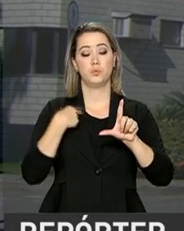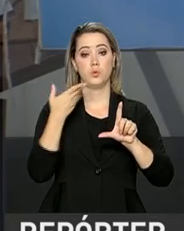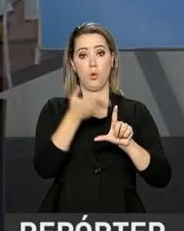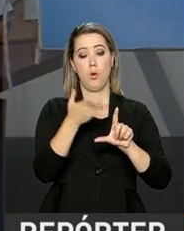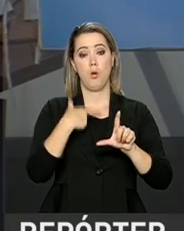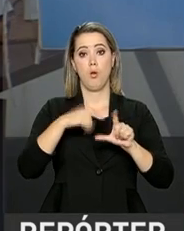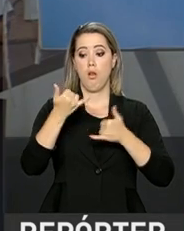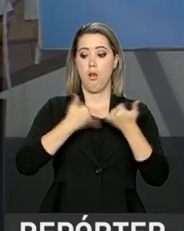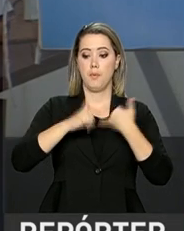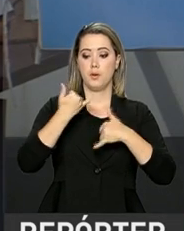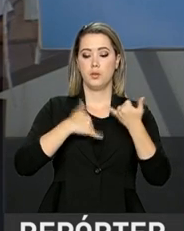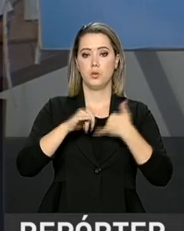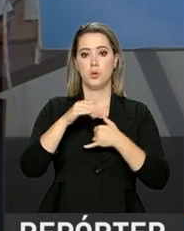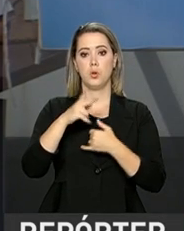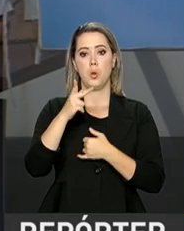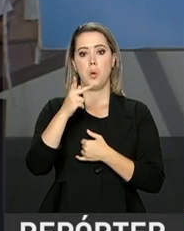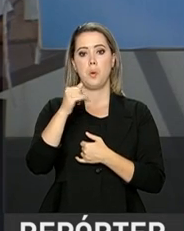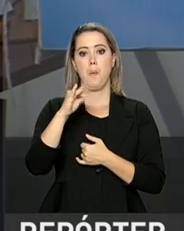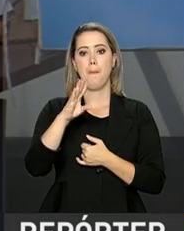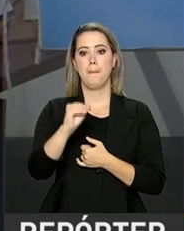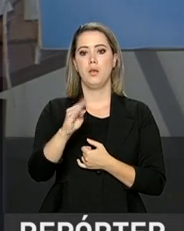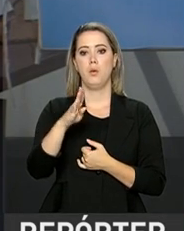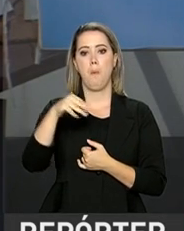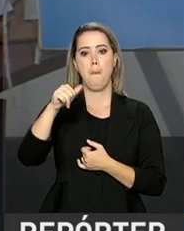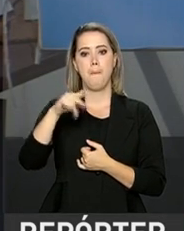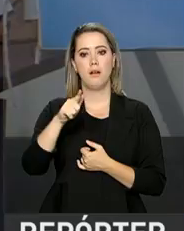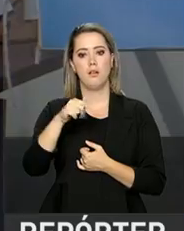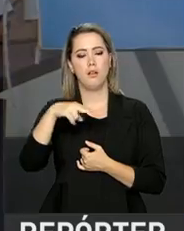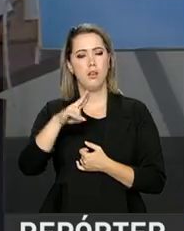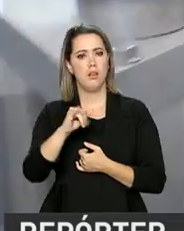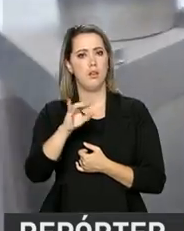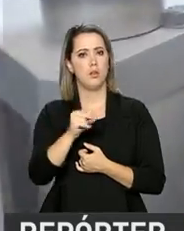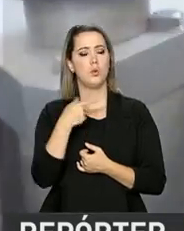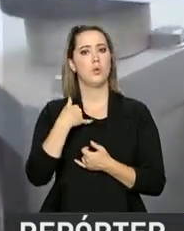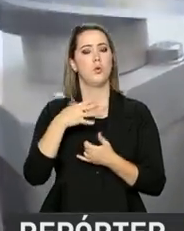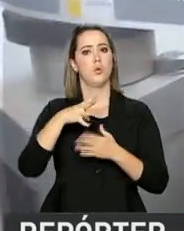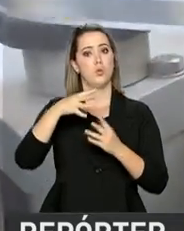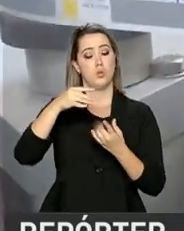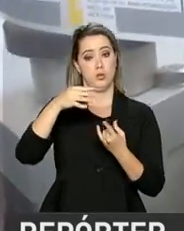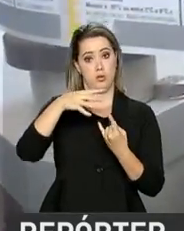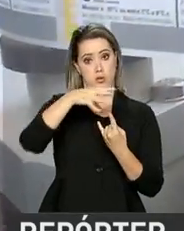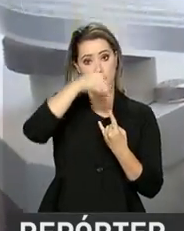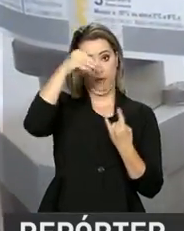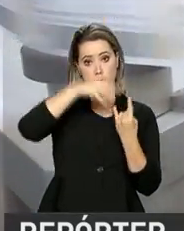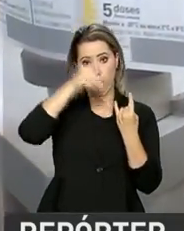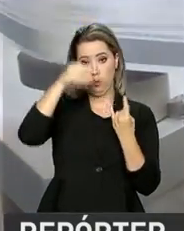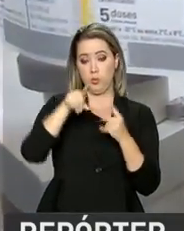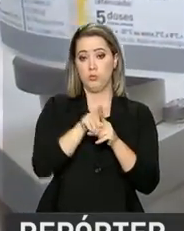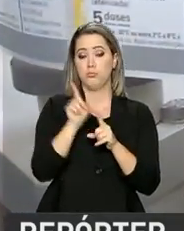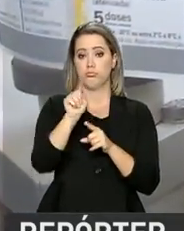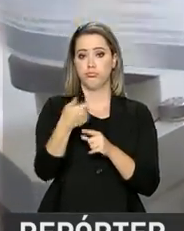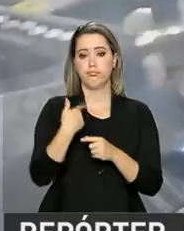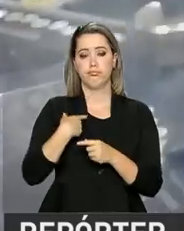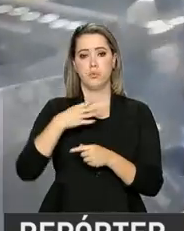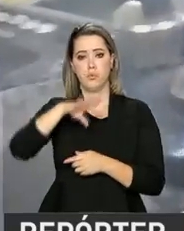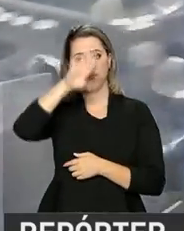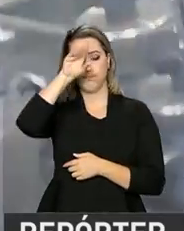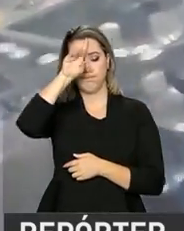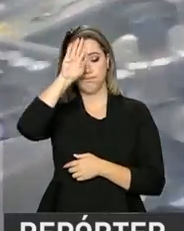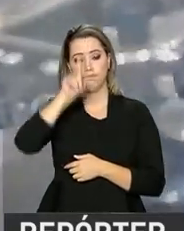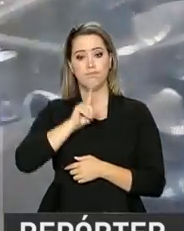o Manguinhos da fundação Osvaldo Cruz é o maior fabricante mundial da vacina contra a febre amarela desde